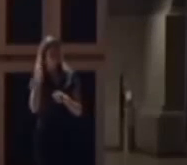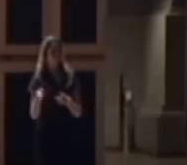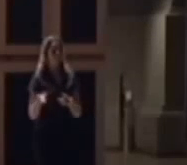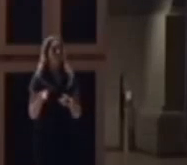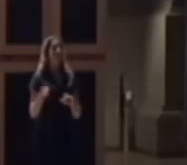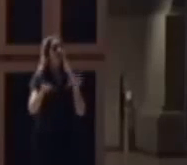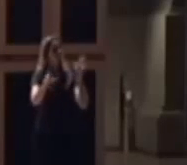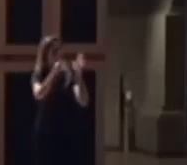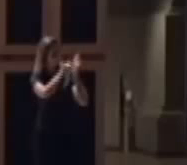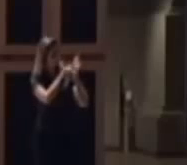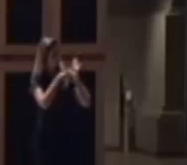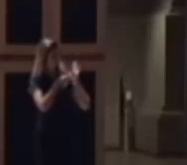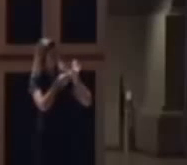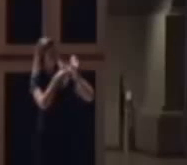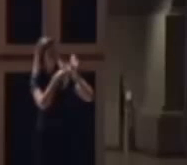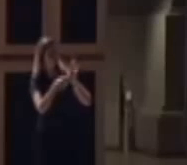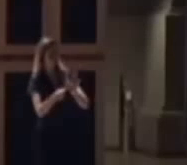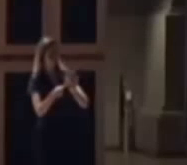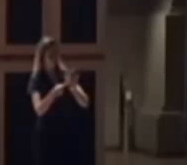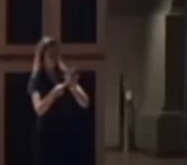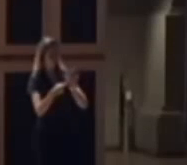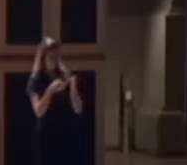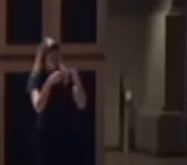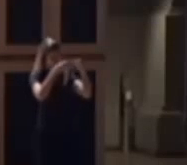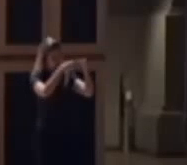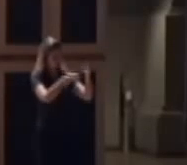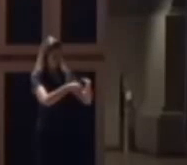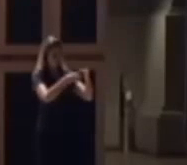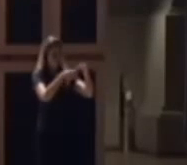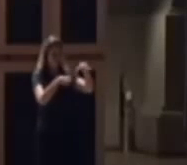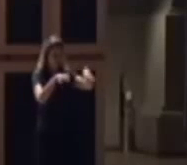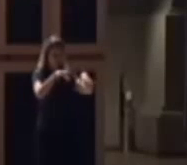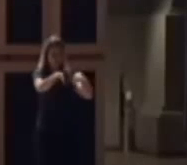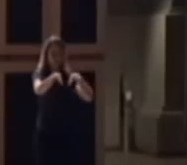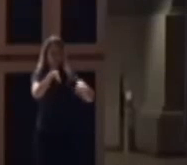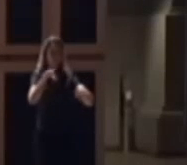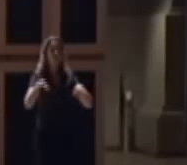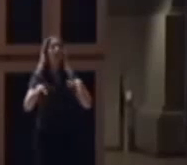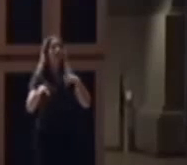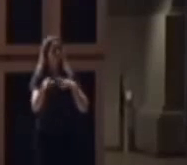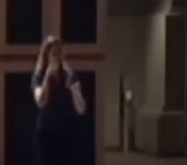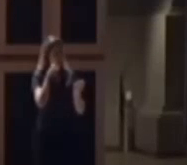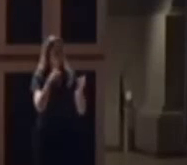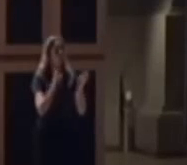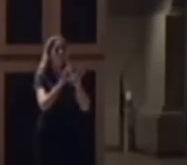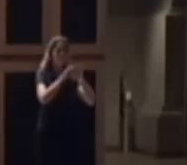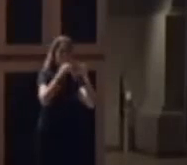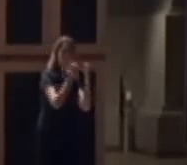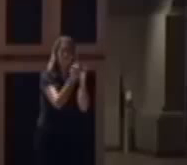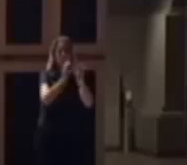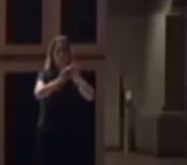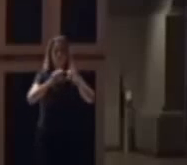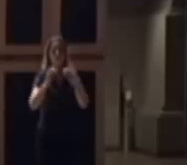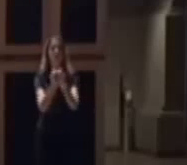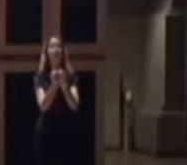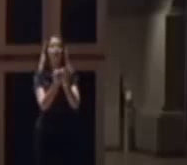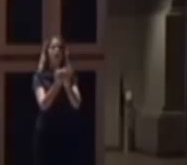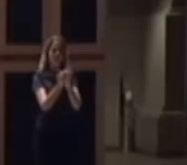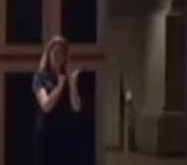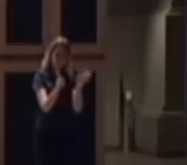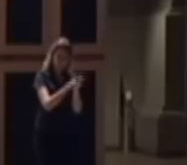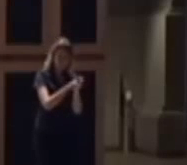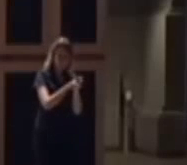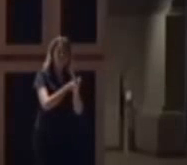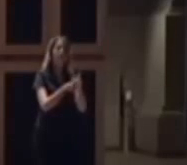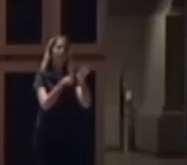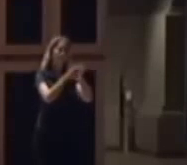lei determina que aqueles setores que têm conselho específico da área, conselho do setor, que o conselho tem